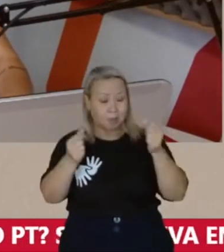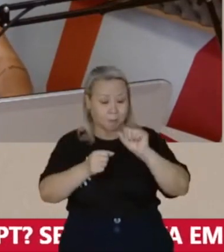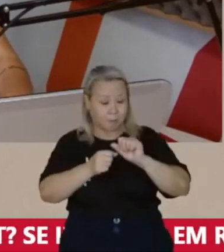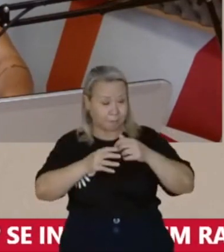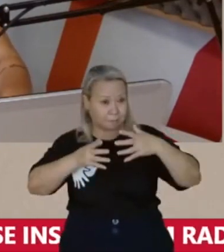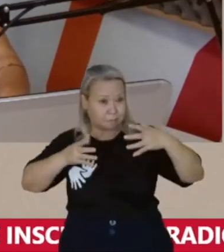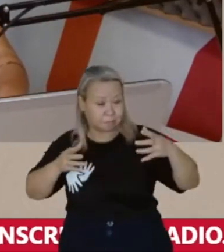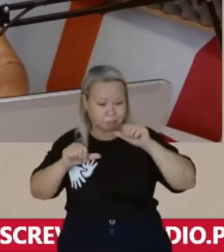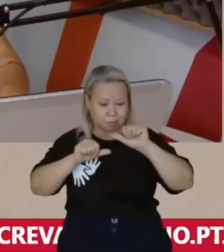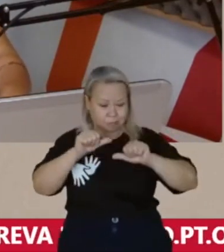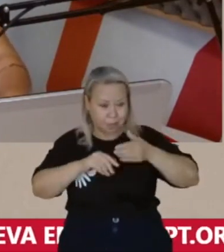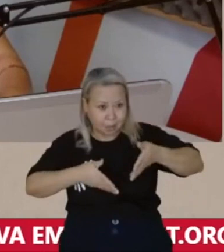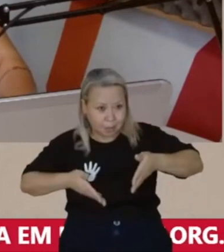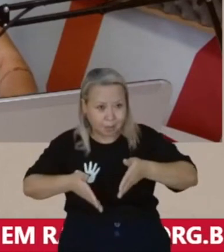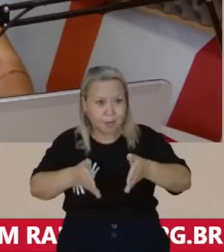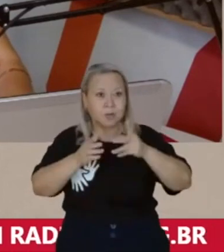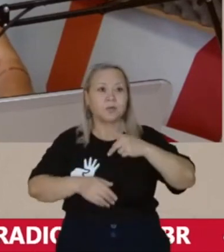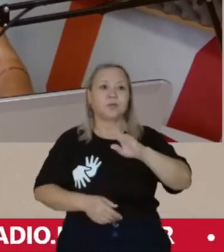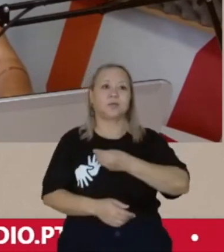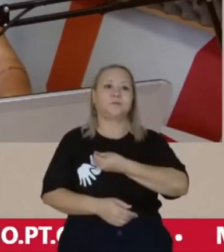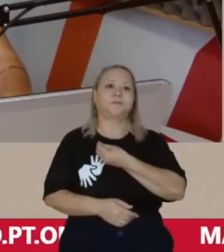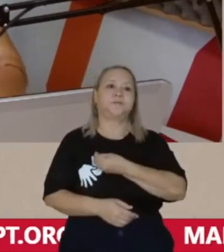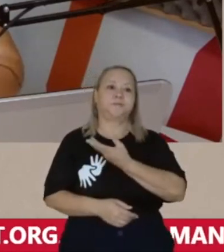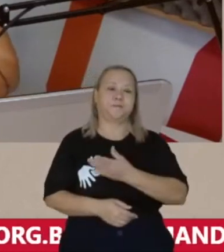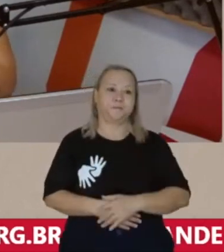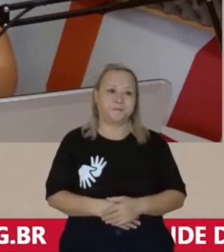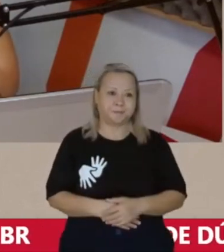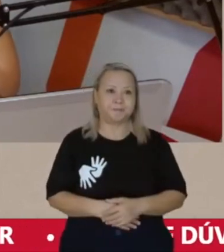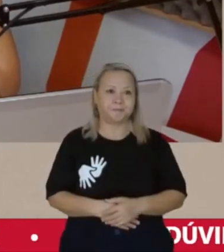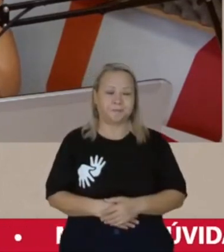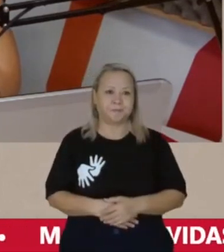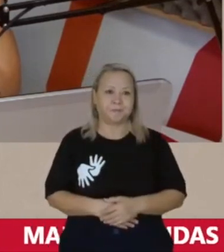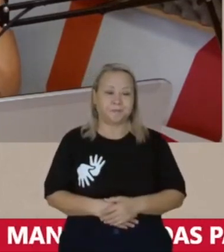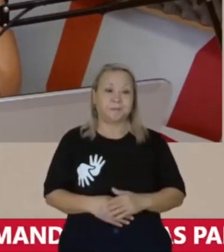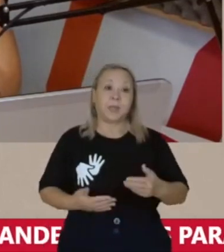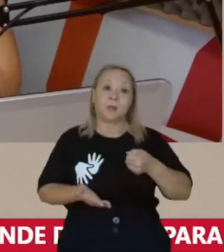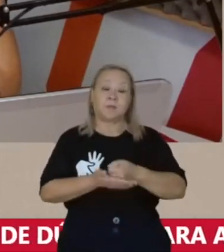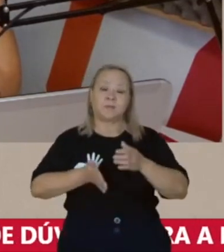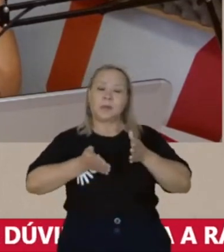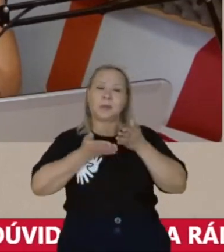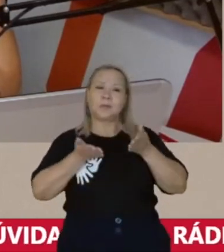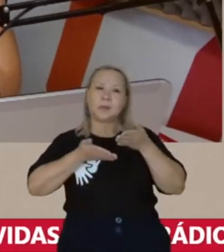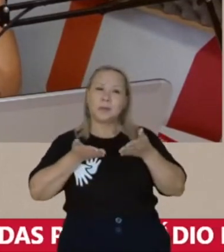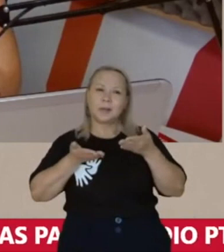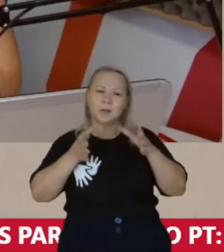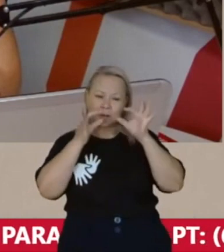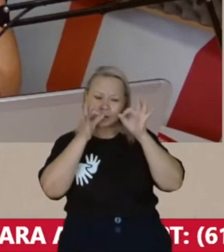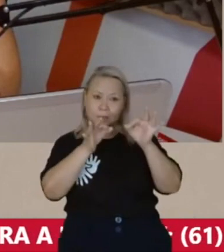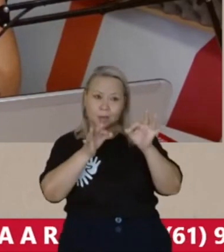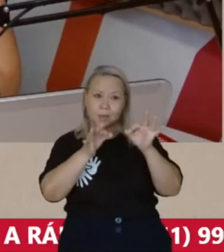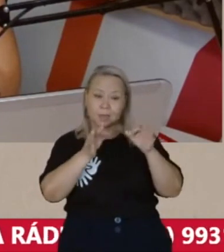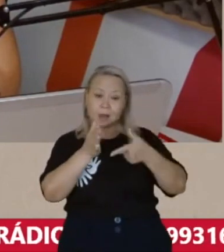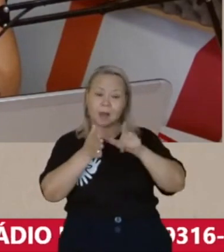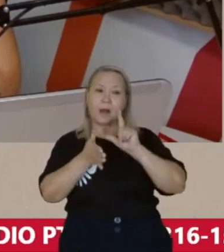grande travessia das suas vidas. Com certeza, inspiradora e interessante que antes